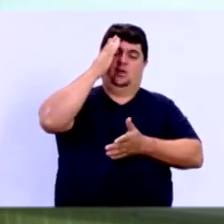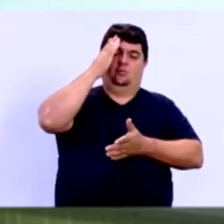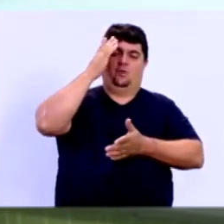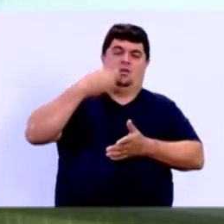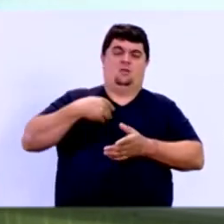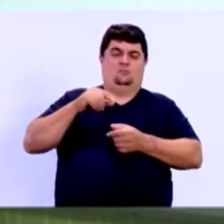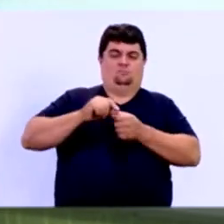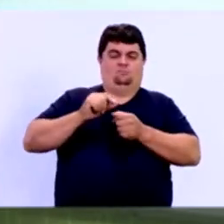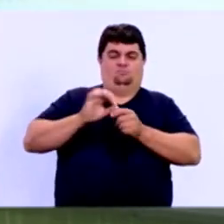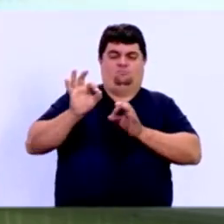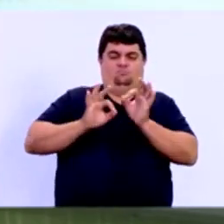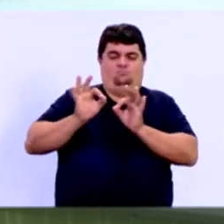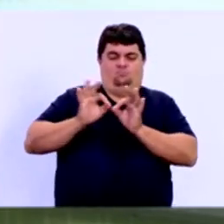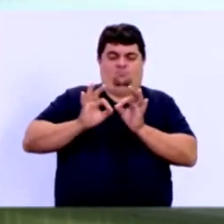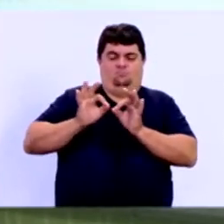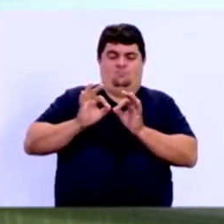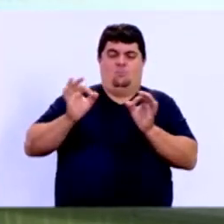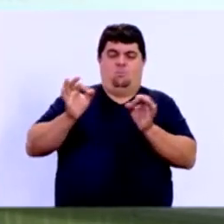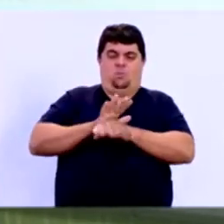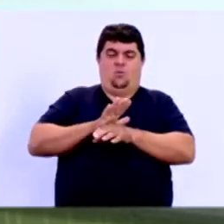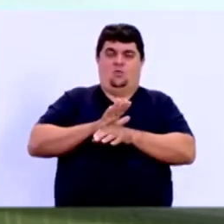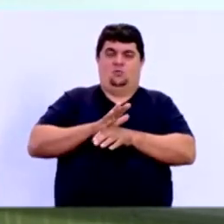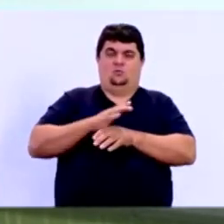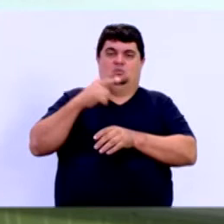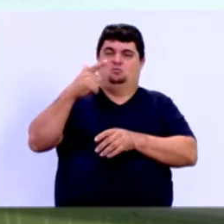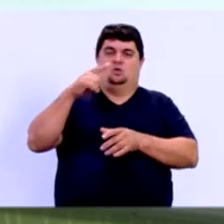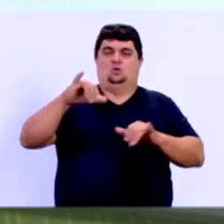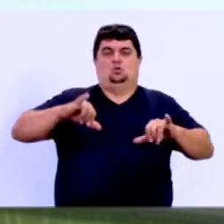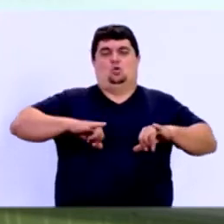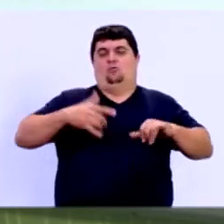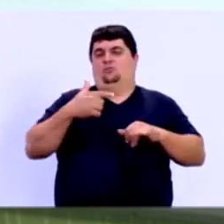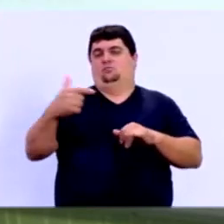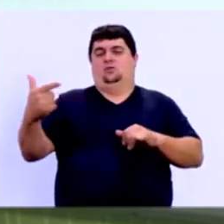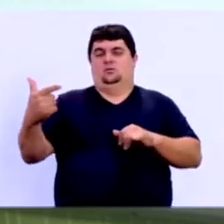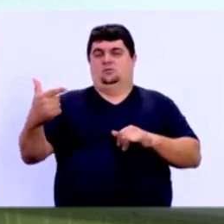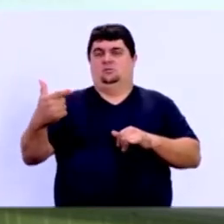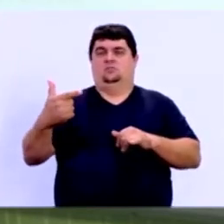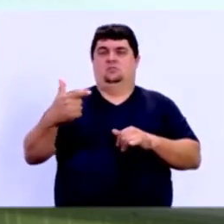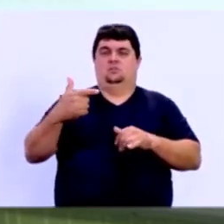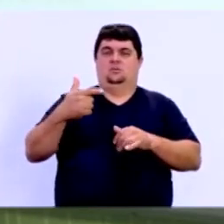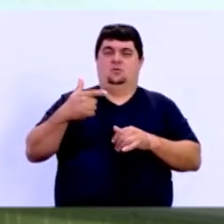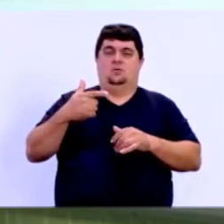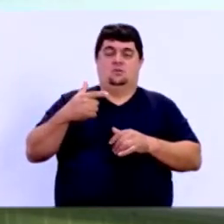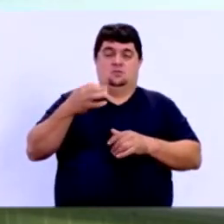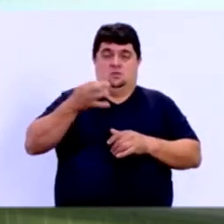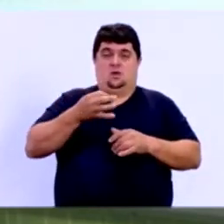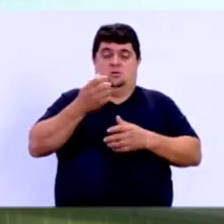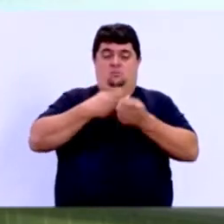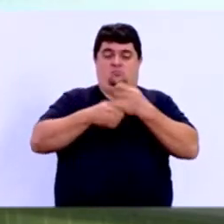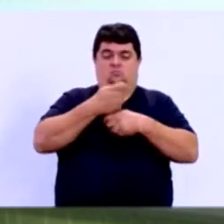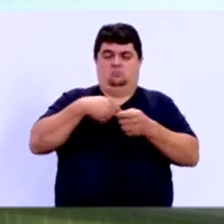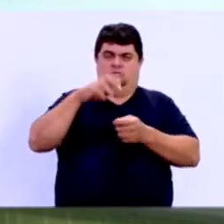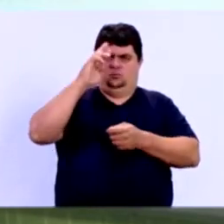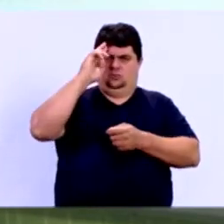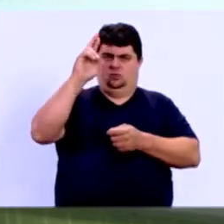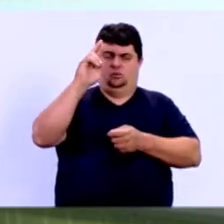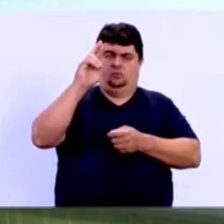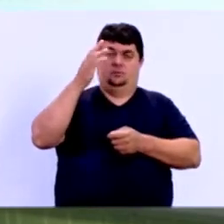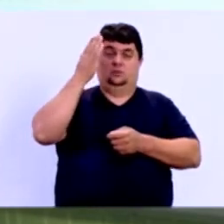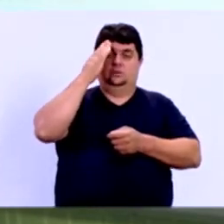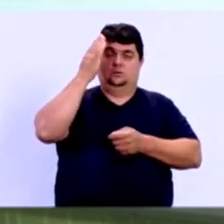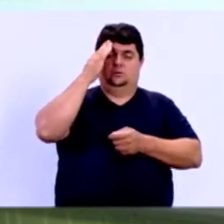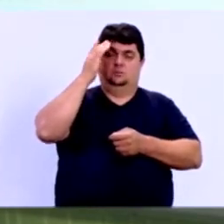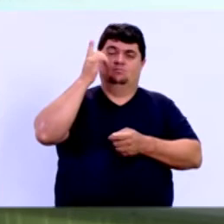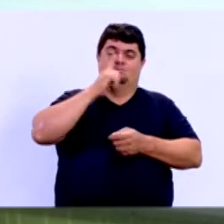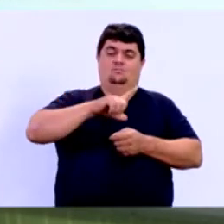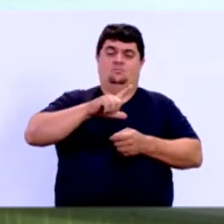crise ou momentos de abundância, né? Então, o ideal é que o administrador, que o gestor, que o executivo